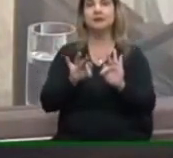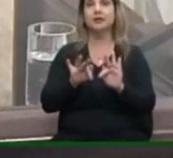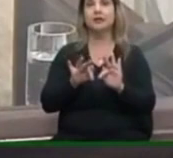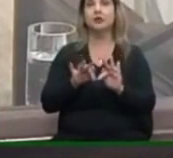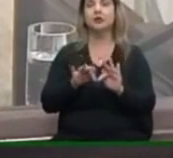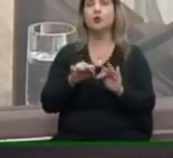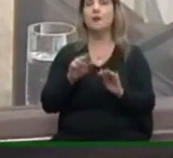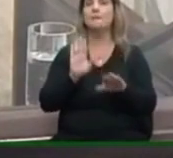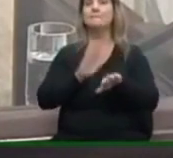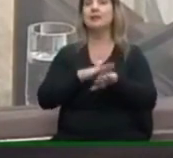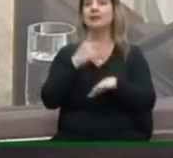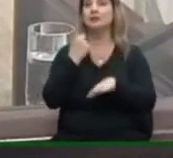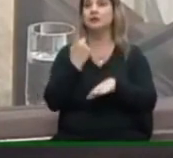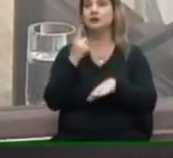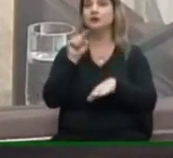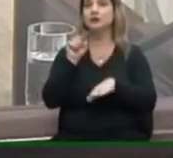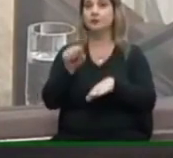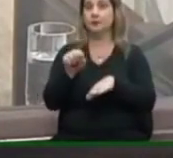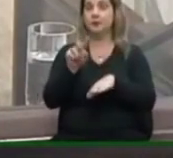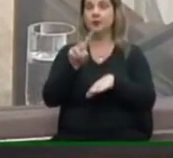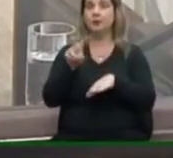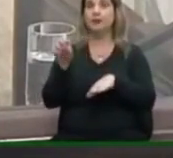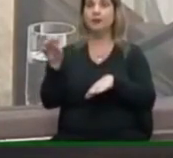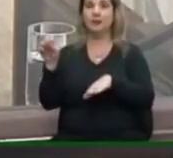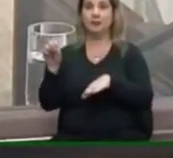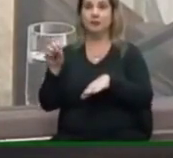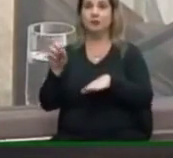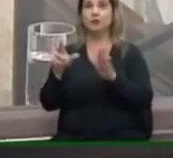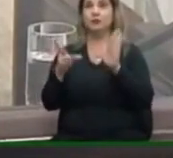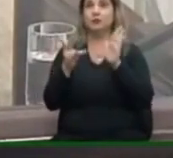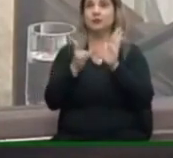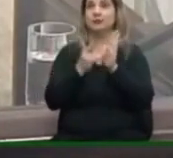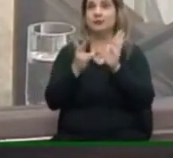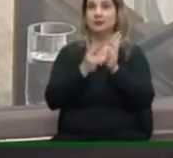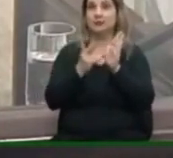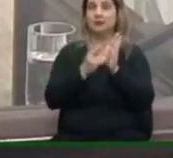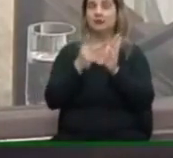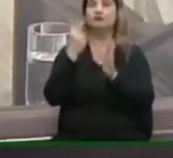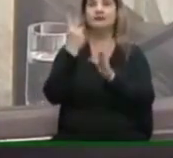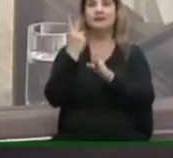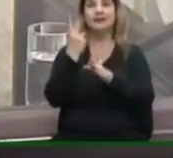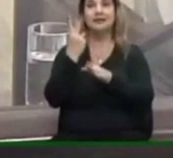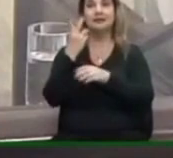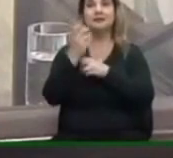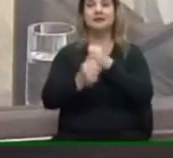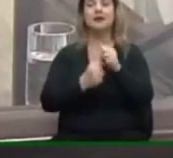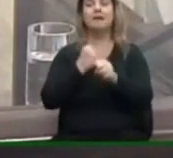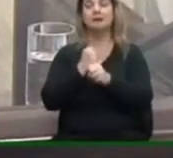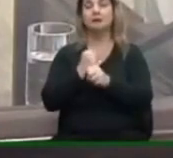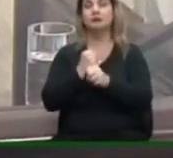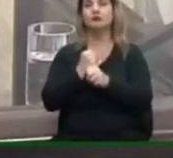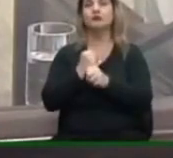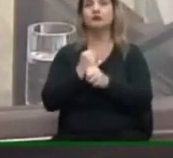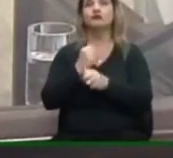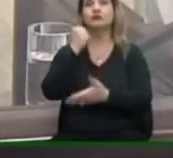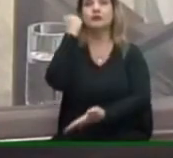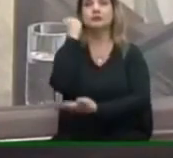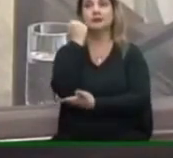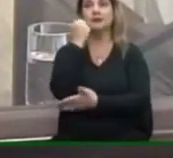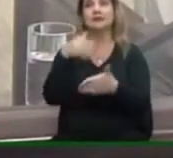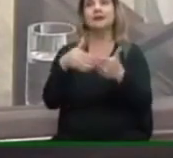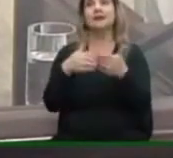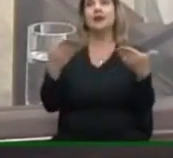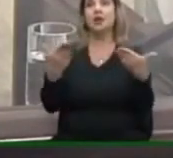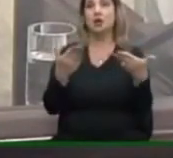mais de 1.500 índios Guaranis três anos de resistência e até hoje essa